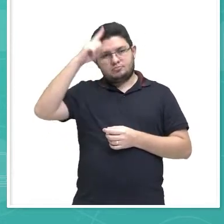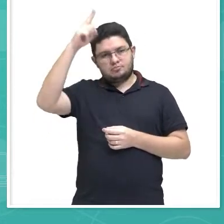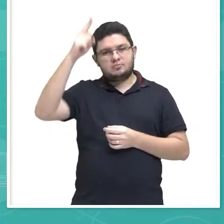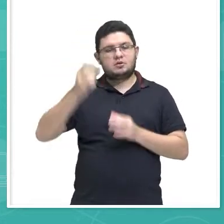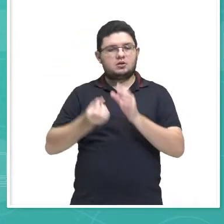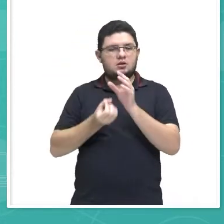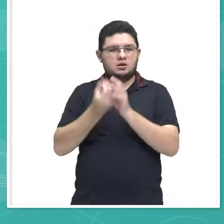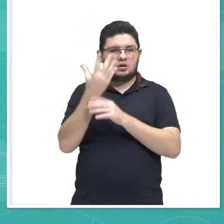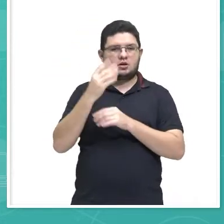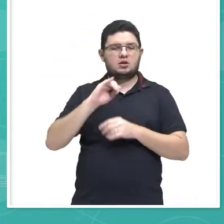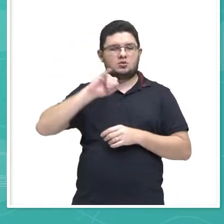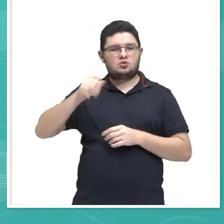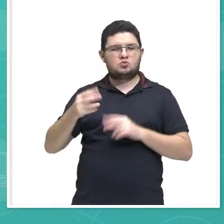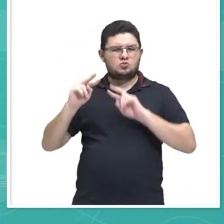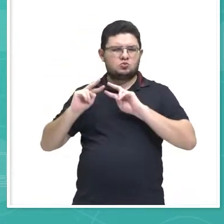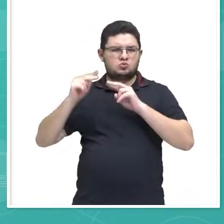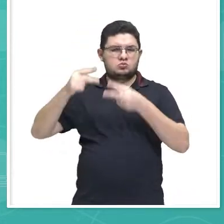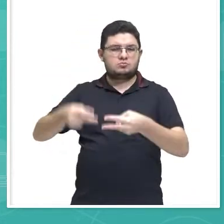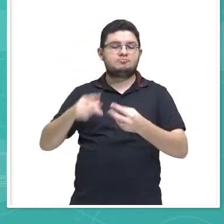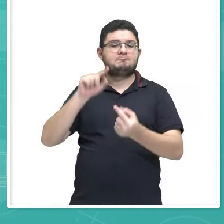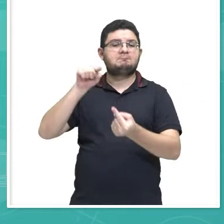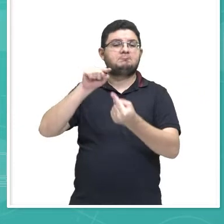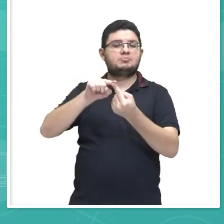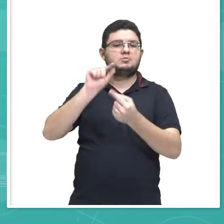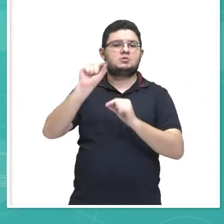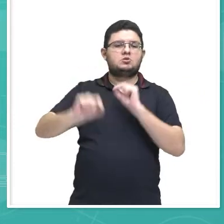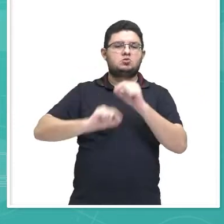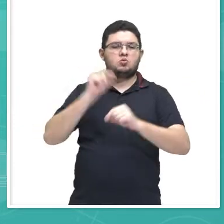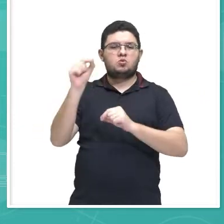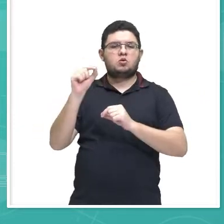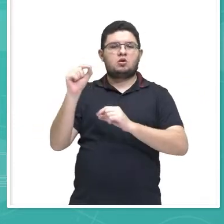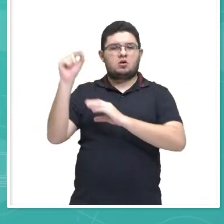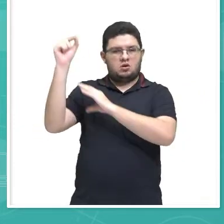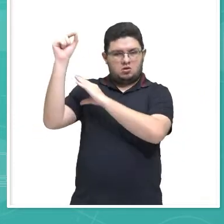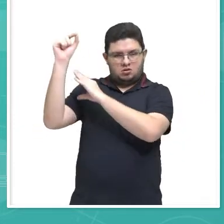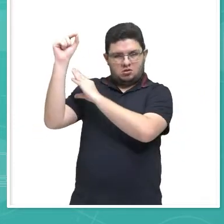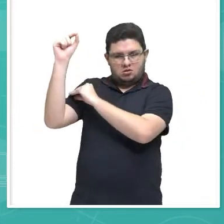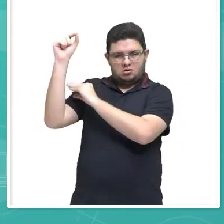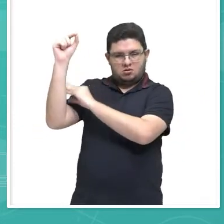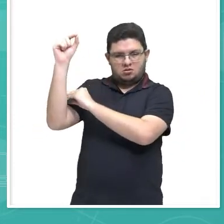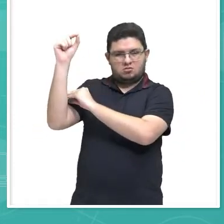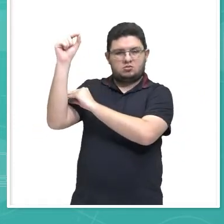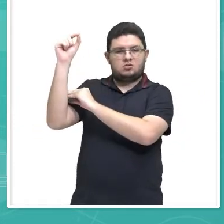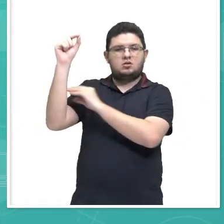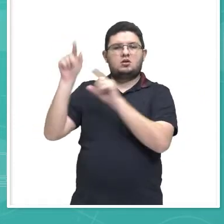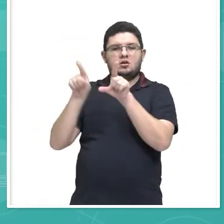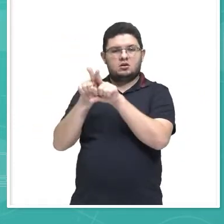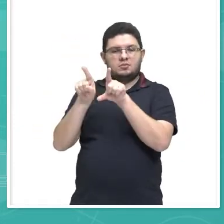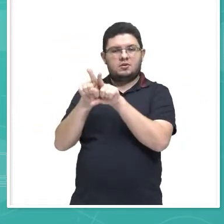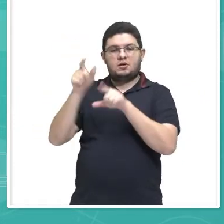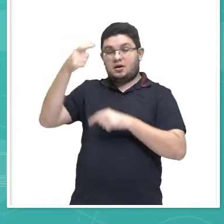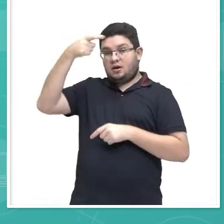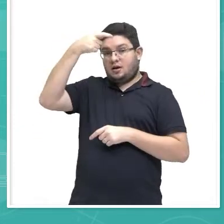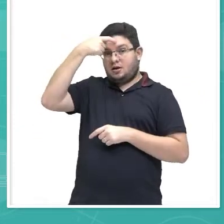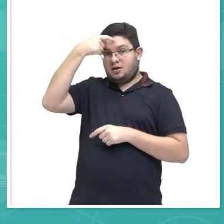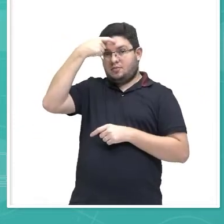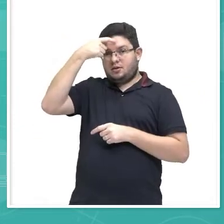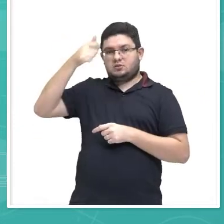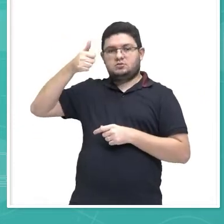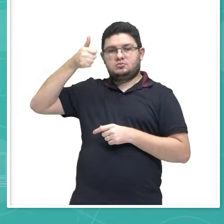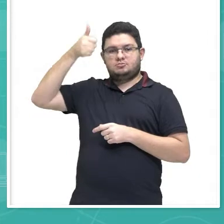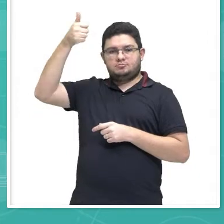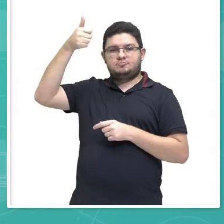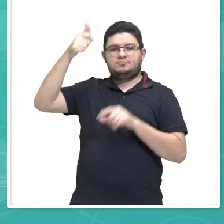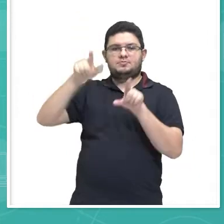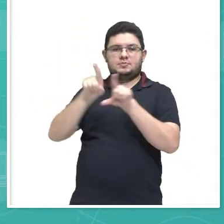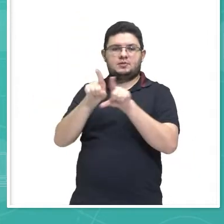de fortalecer o físico, a mente e o espírito de forma integrada. Então ele pensou, como é que eu posso fazer com